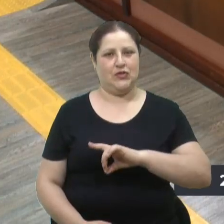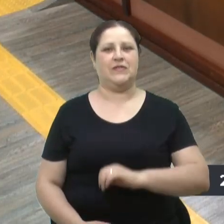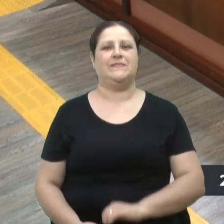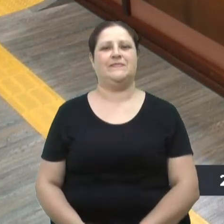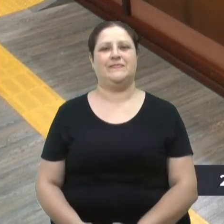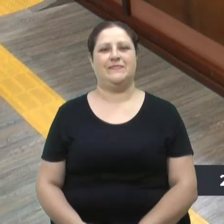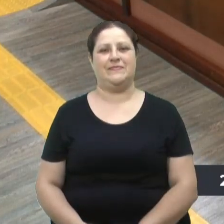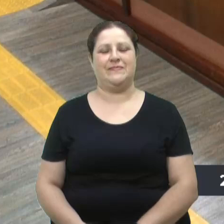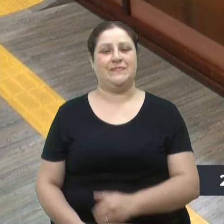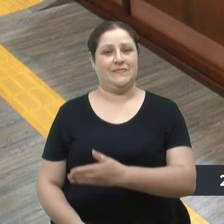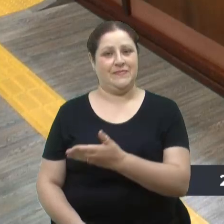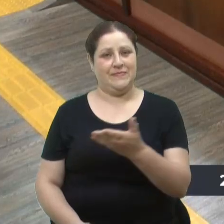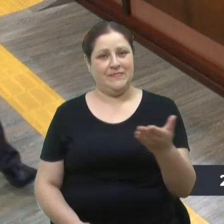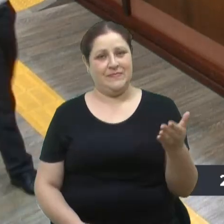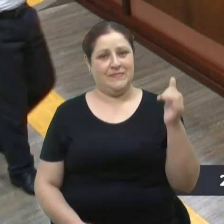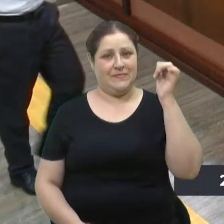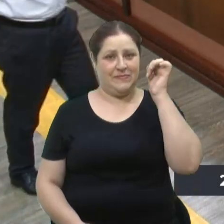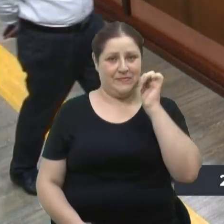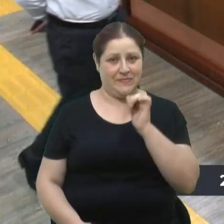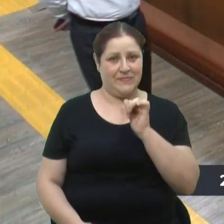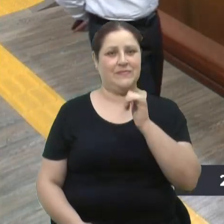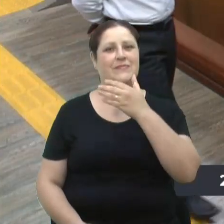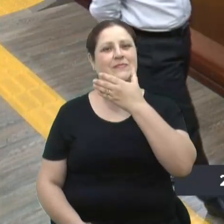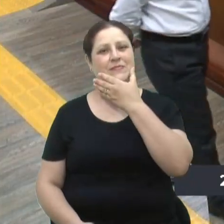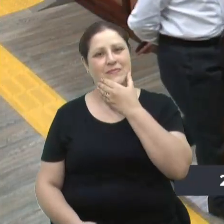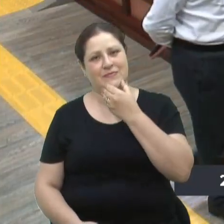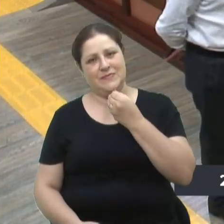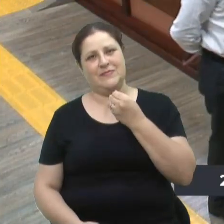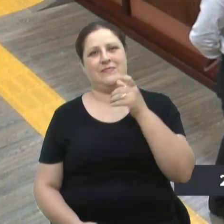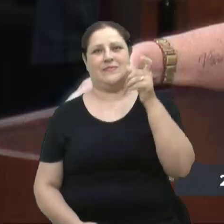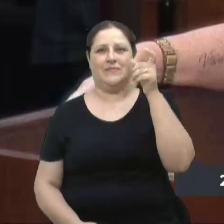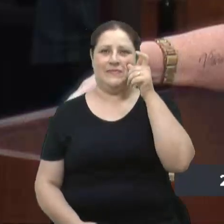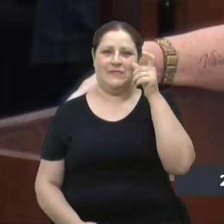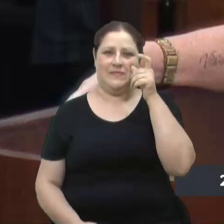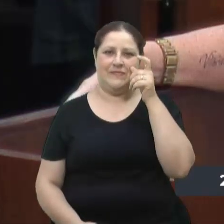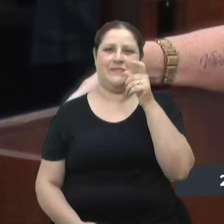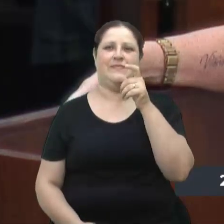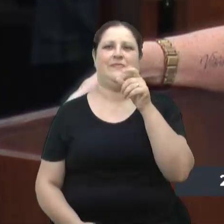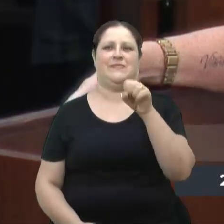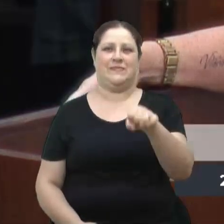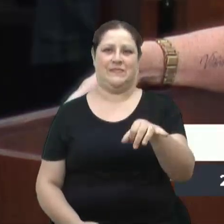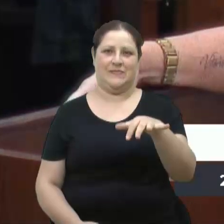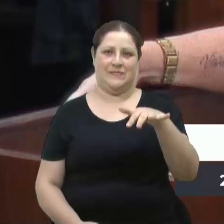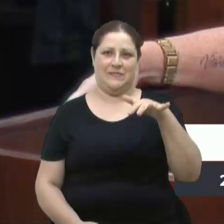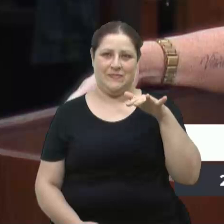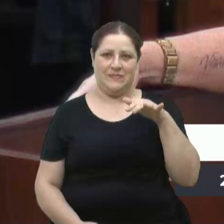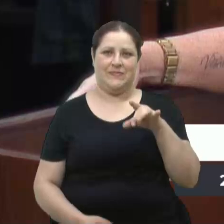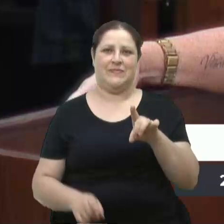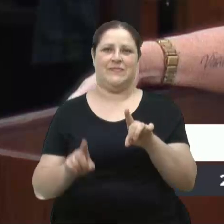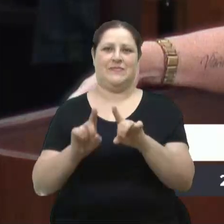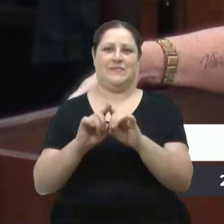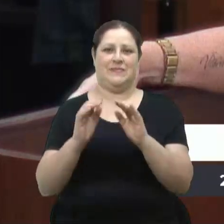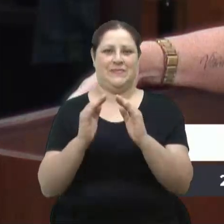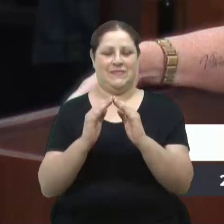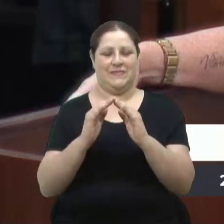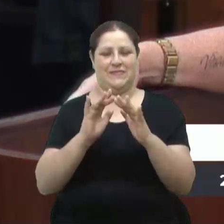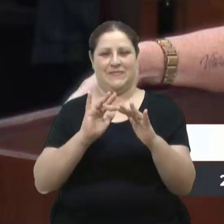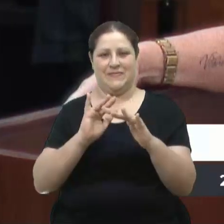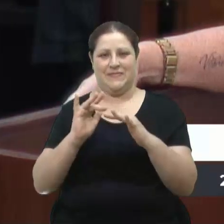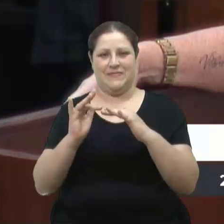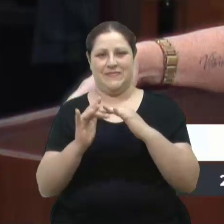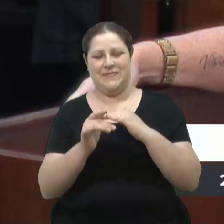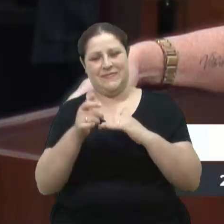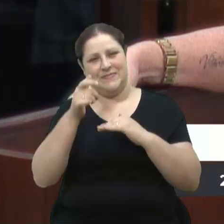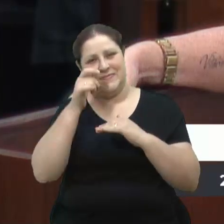Bom dia às mulheres e os homens que nos acompanham aqui nesse plenário, em casa, pelas redes.